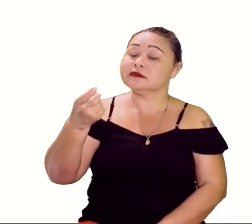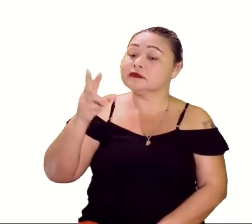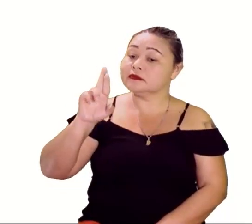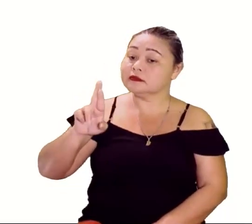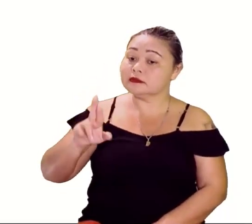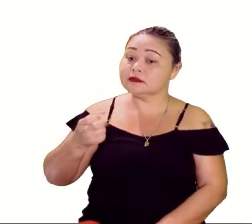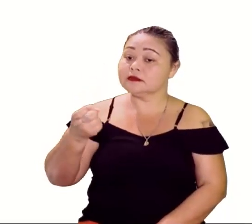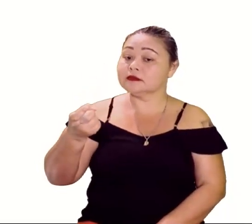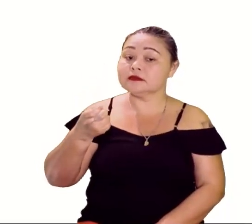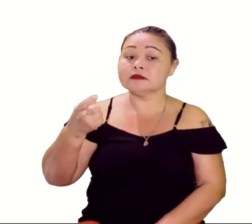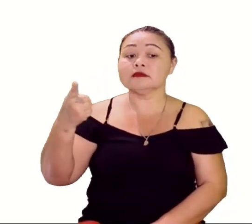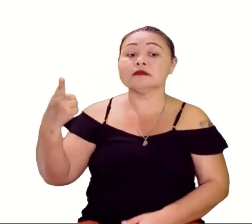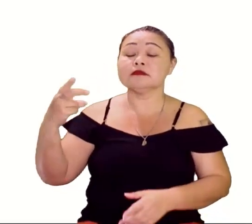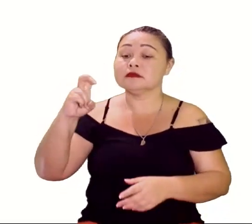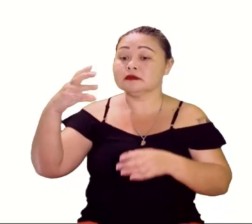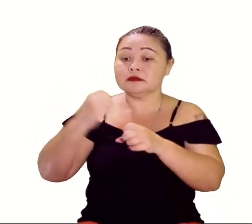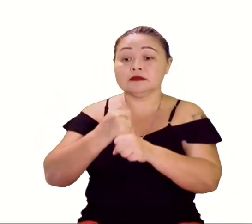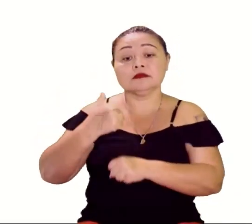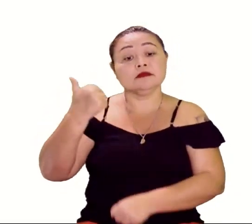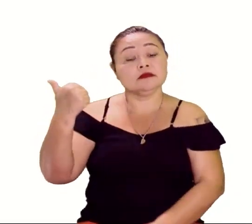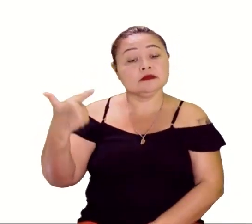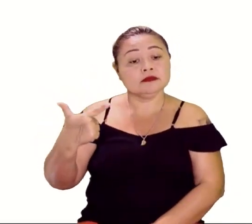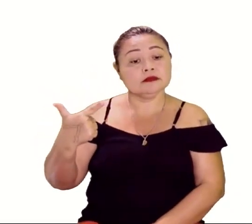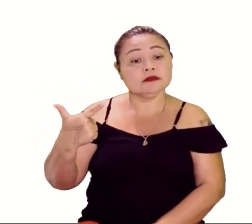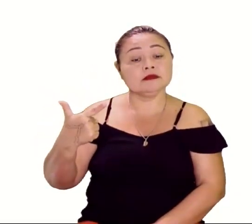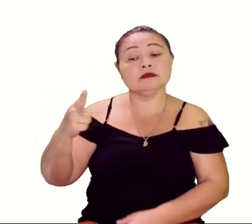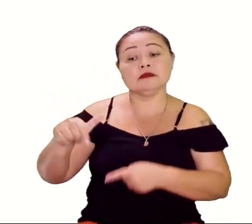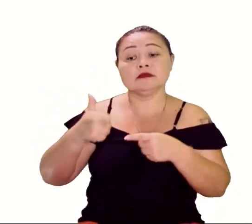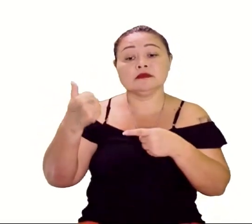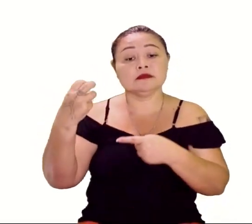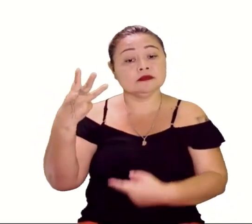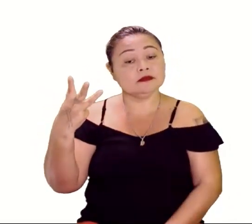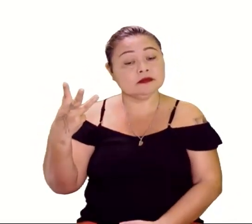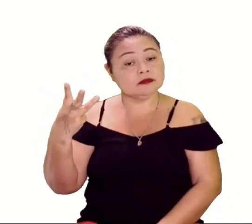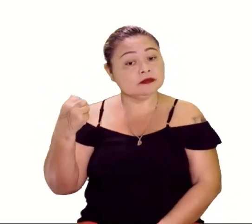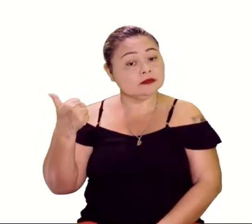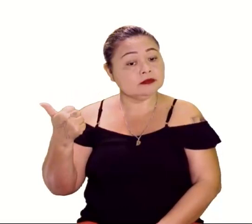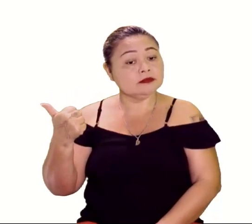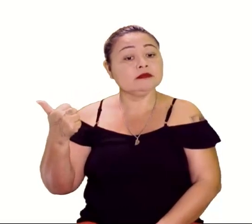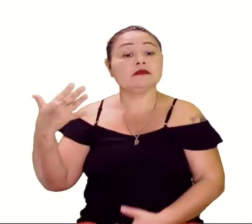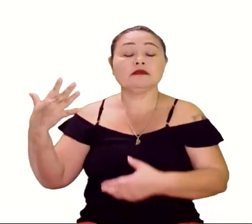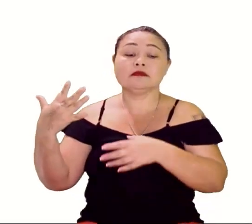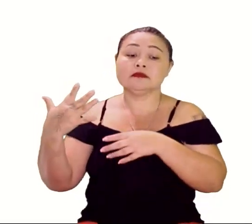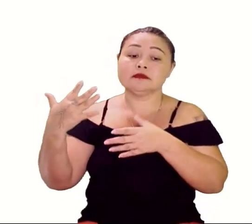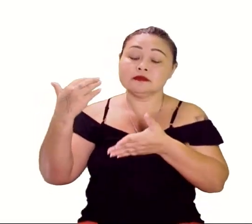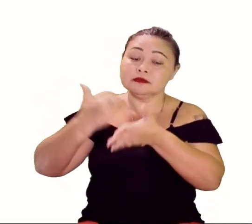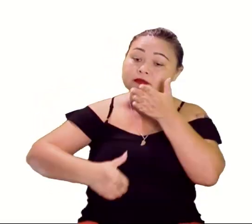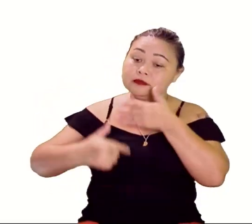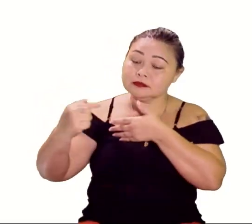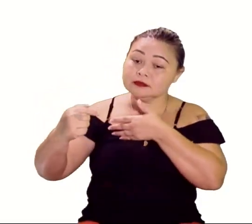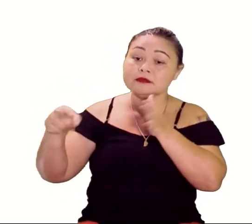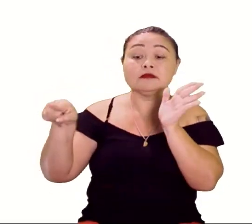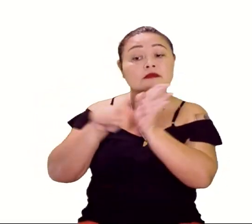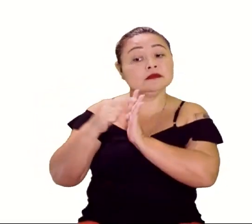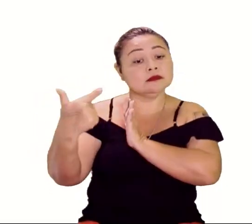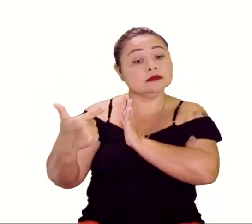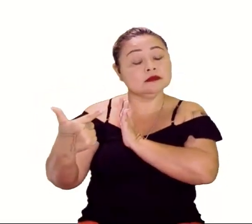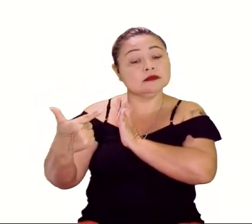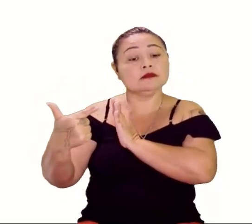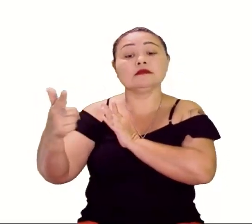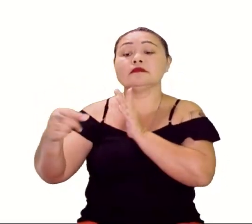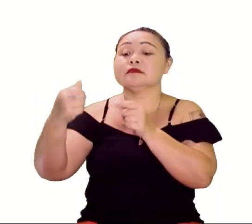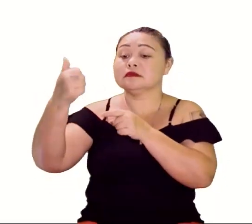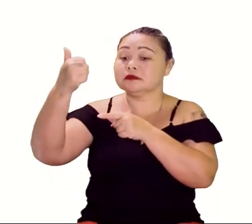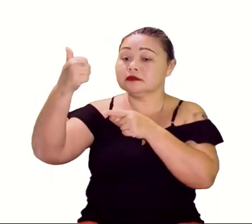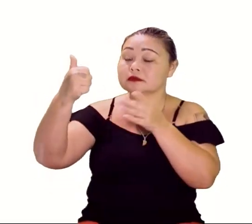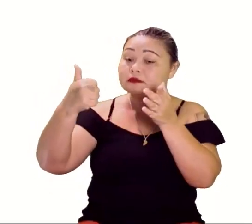raízes. 5 mais 7, 12. 12 por 4. 3. 3, beleza. 5 menos 7. Menos 2. Menos 2